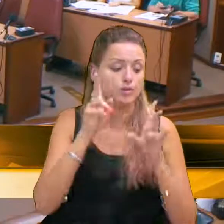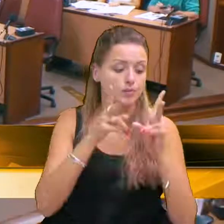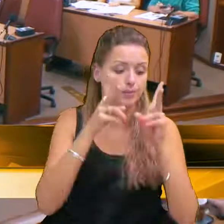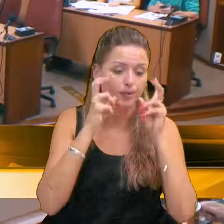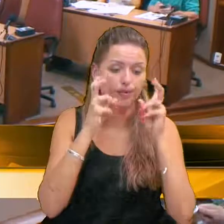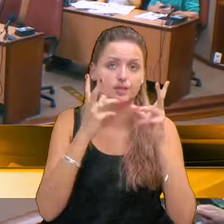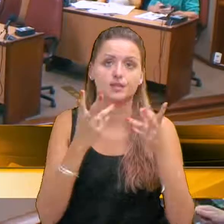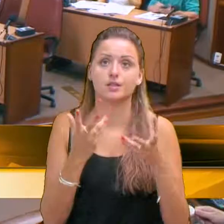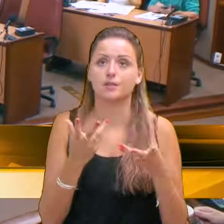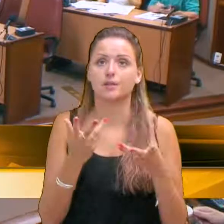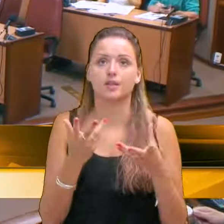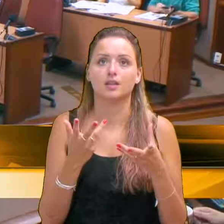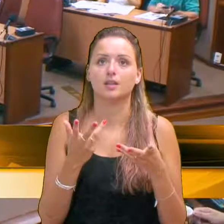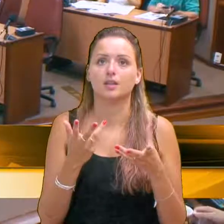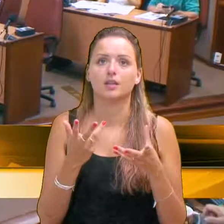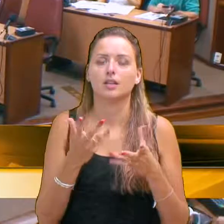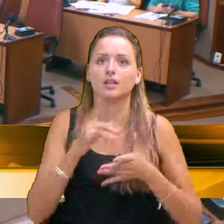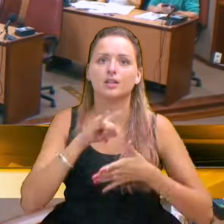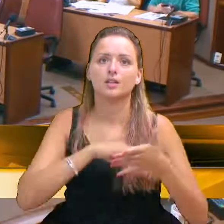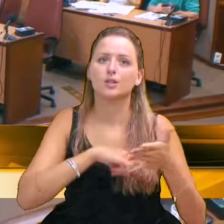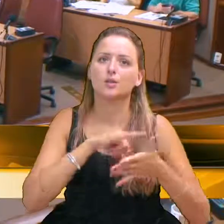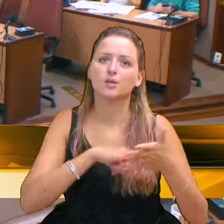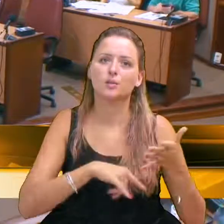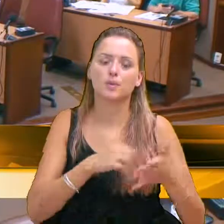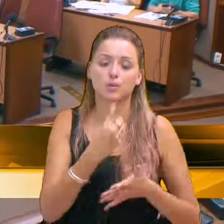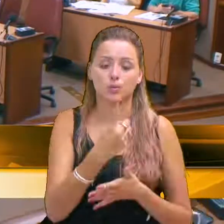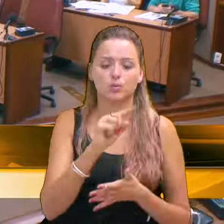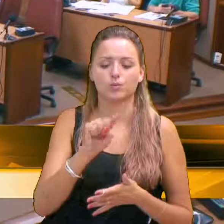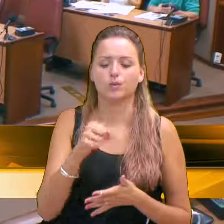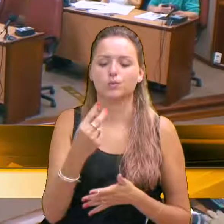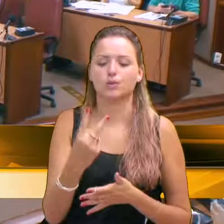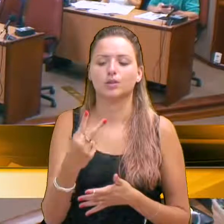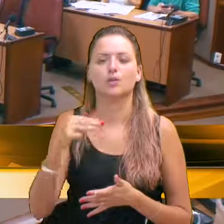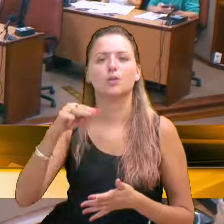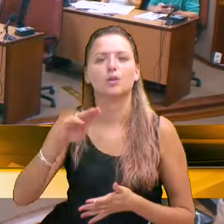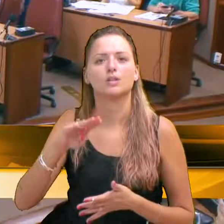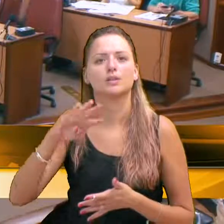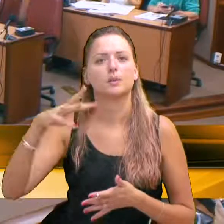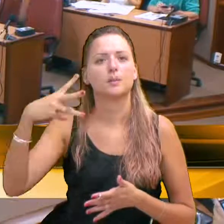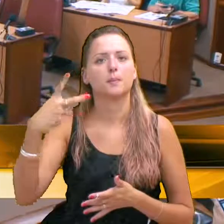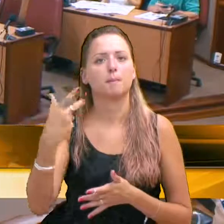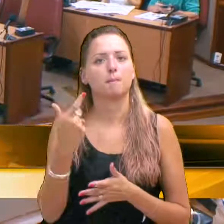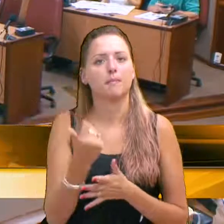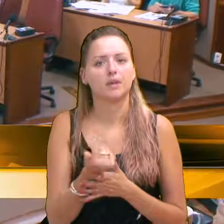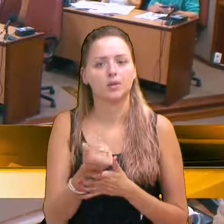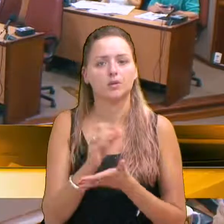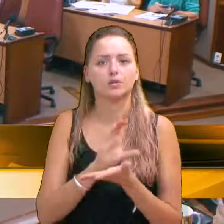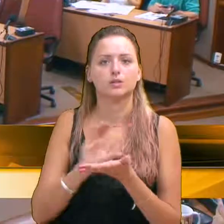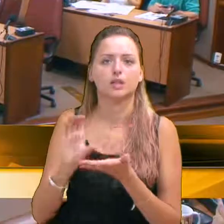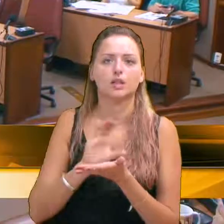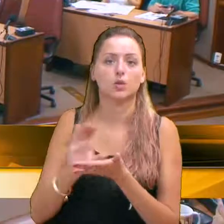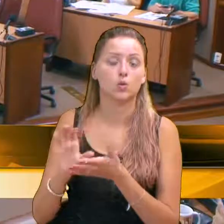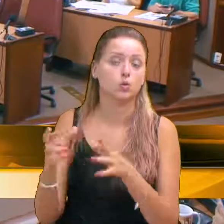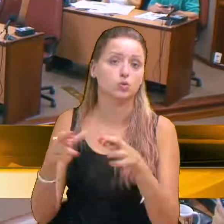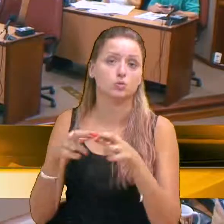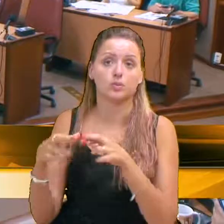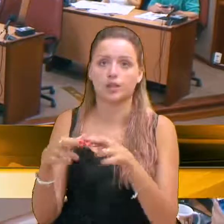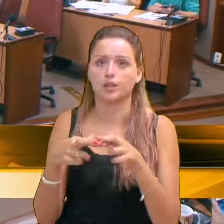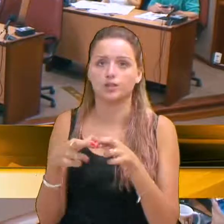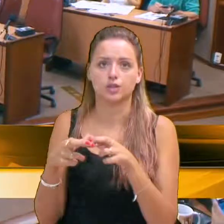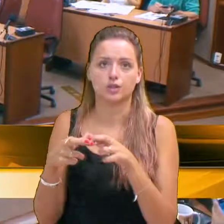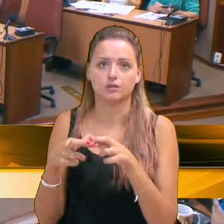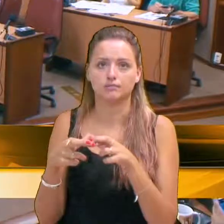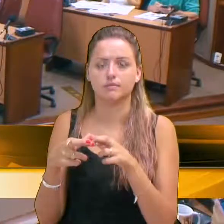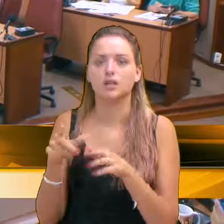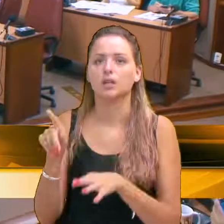aqui, inclusive matérias dando conta de 1,2 bilhão em negócios para municípios aqui da região,